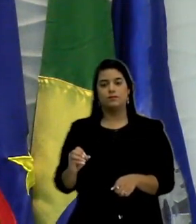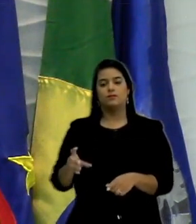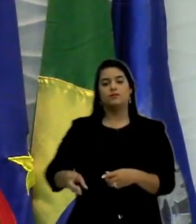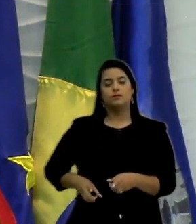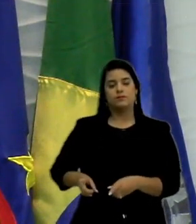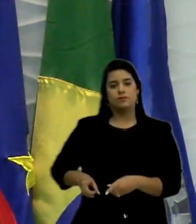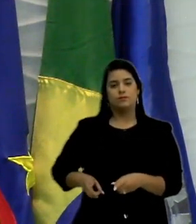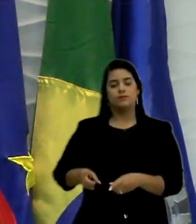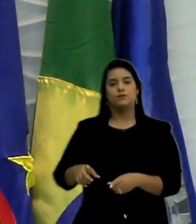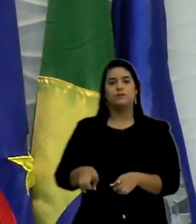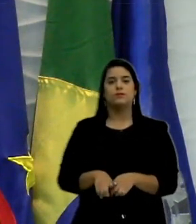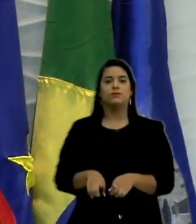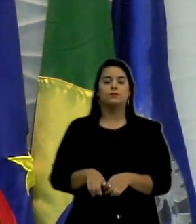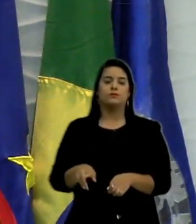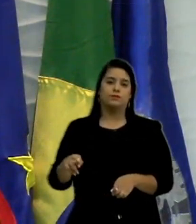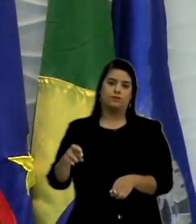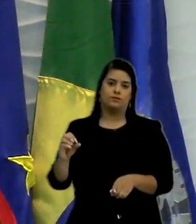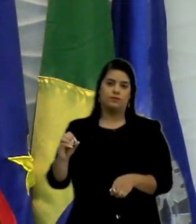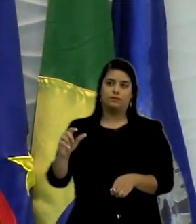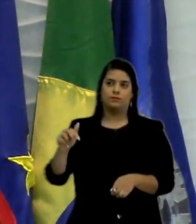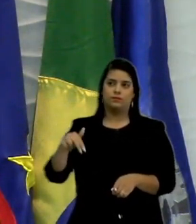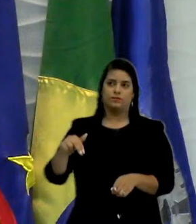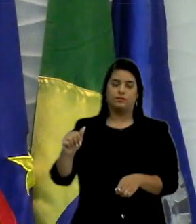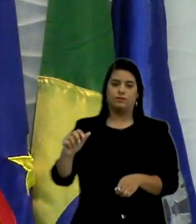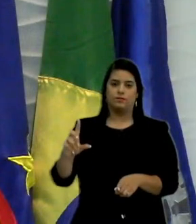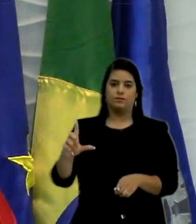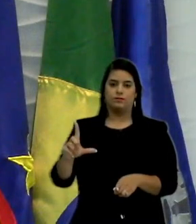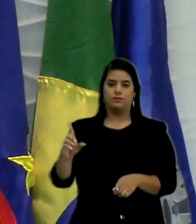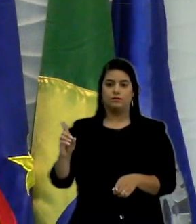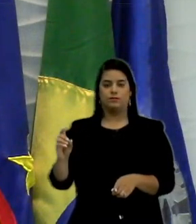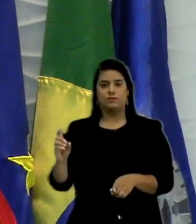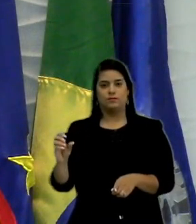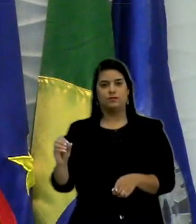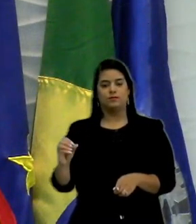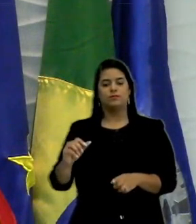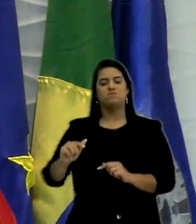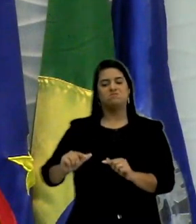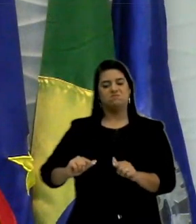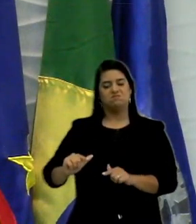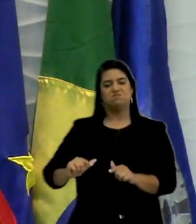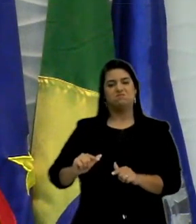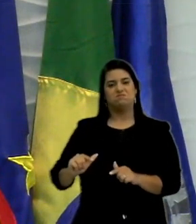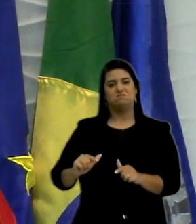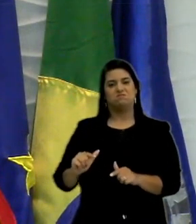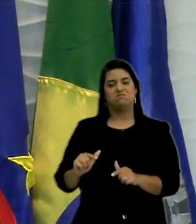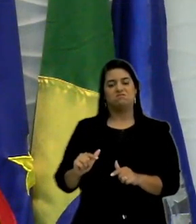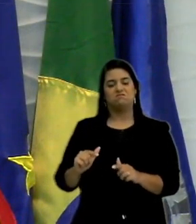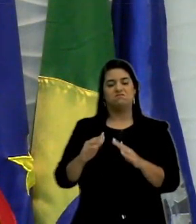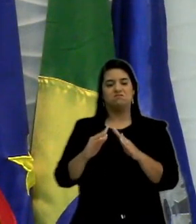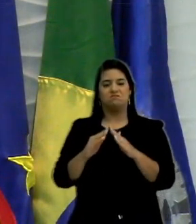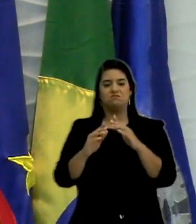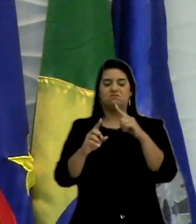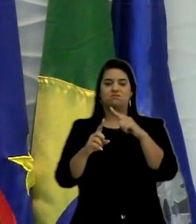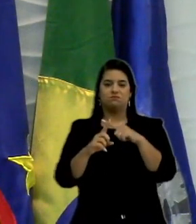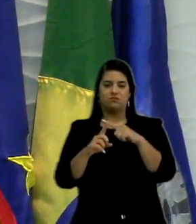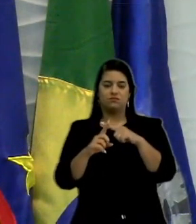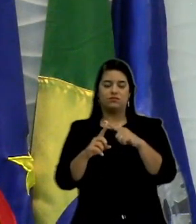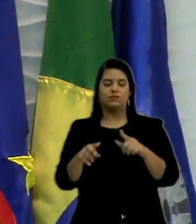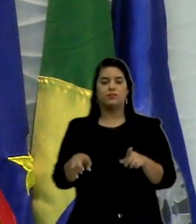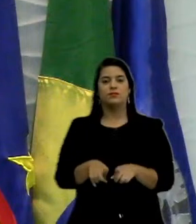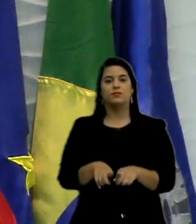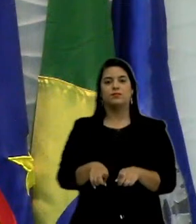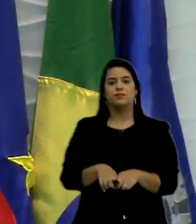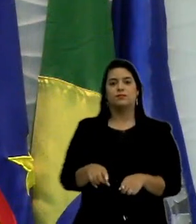primo, Ronaldo Campos, que trabalhou muito tempo lá na Igreja Matriz Nossa Senhora de Fátima,